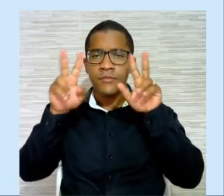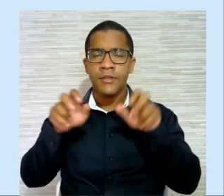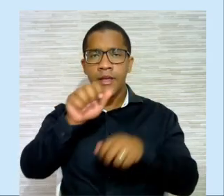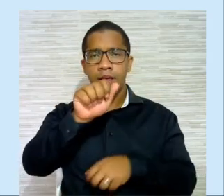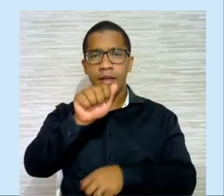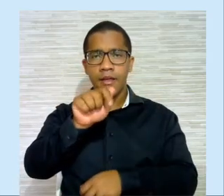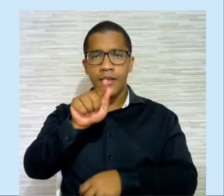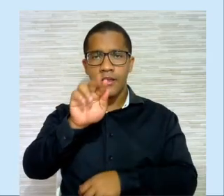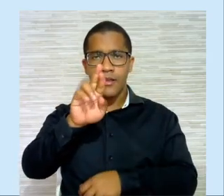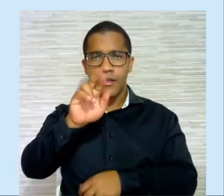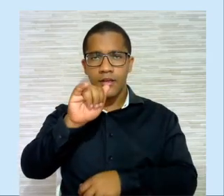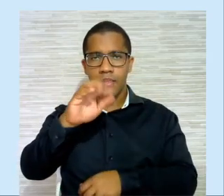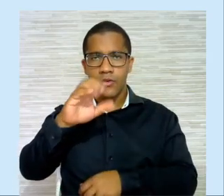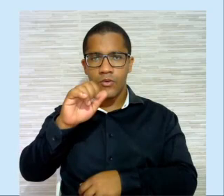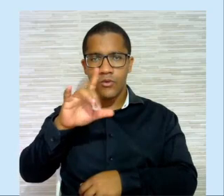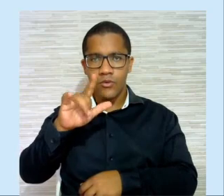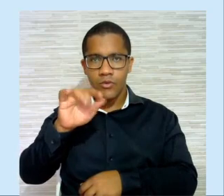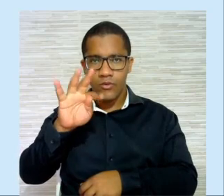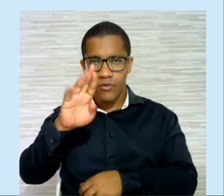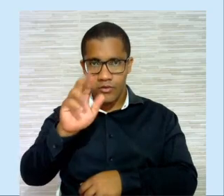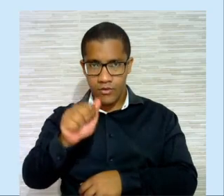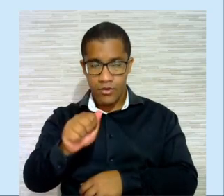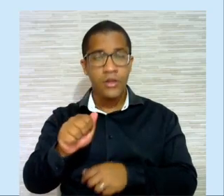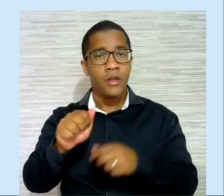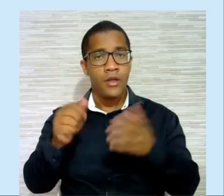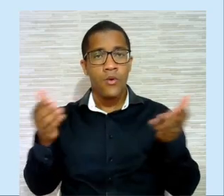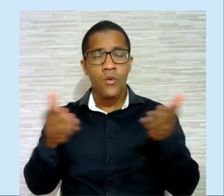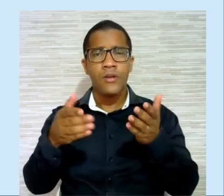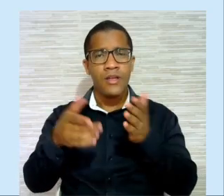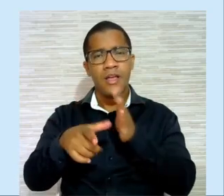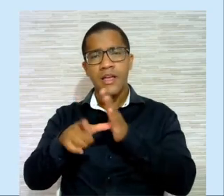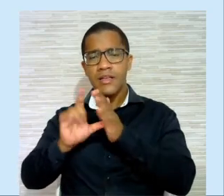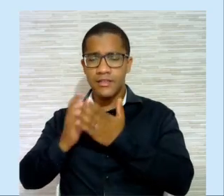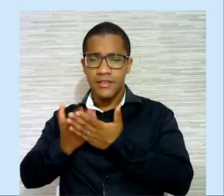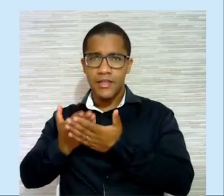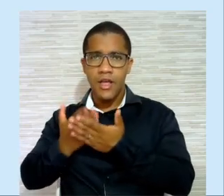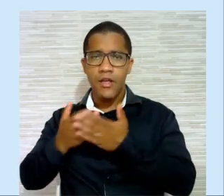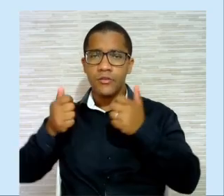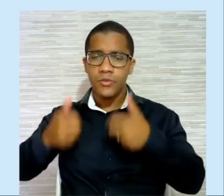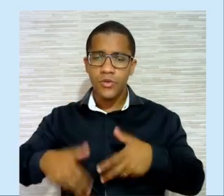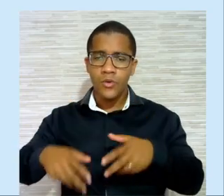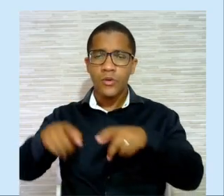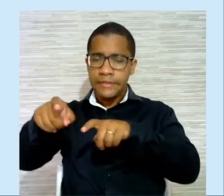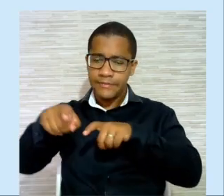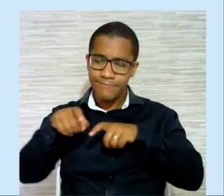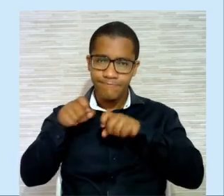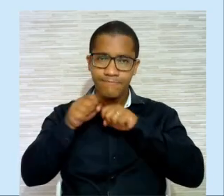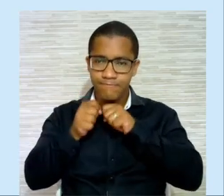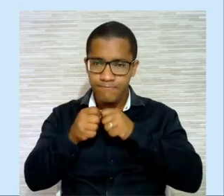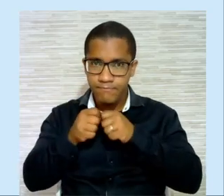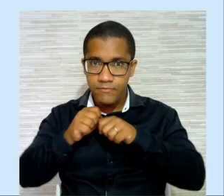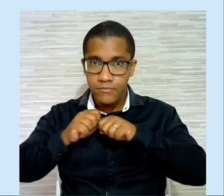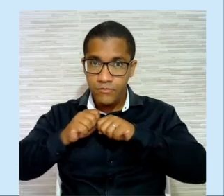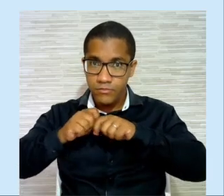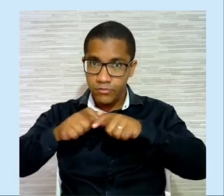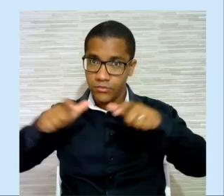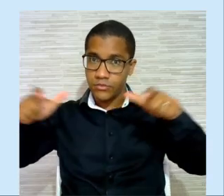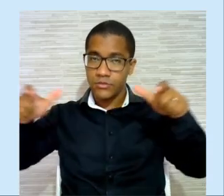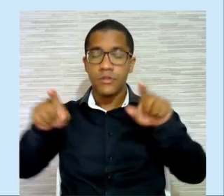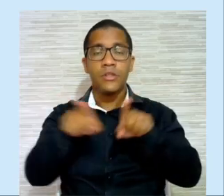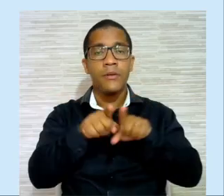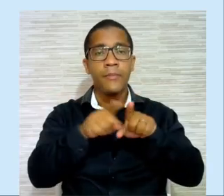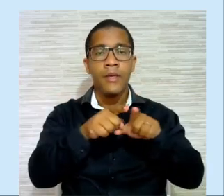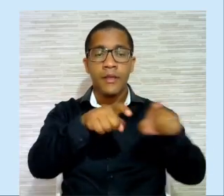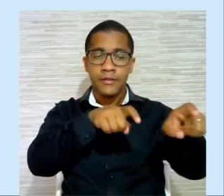Falamos na aula anterior um pouquinho sobre agricultura extensiva, né? A produção extensiva, agricultura familiar também falamos um